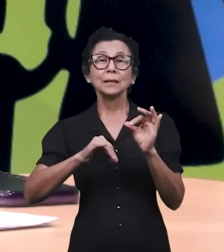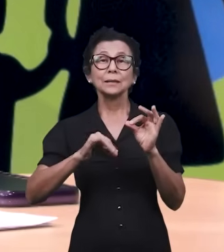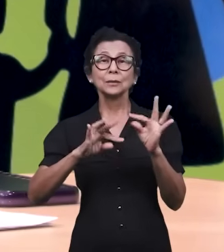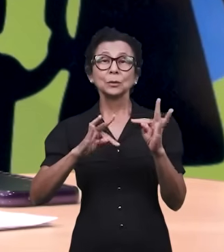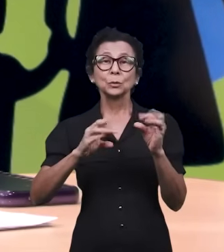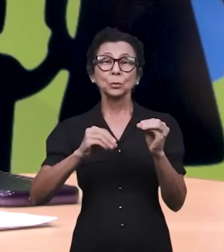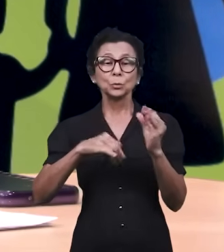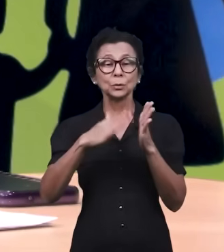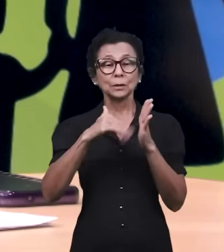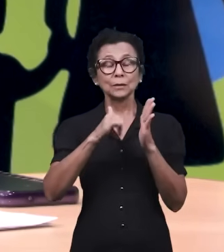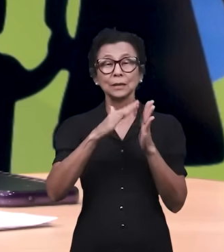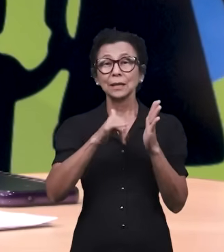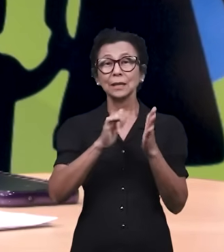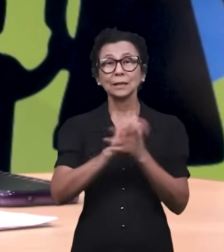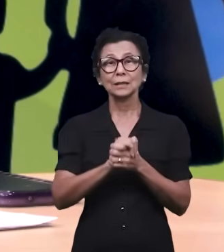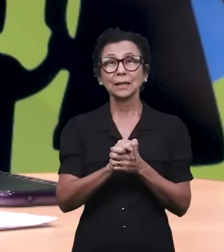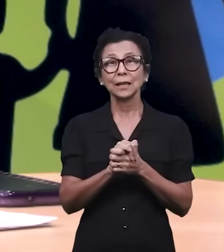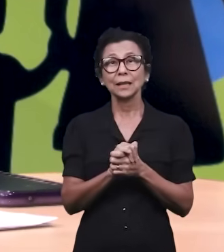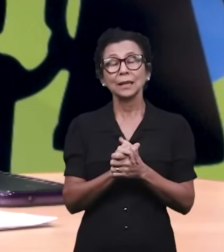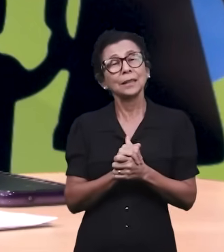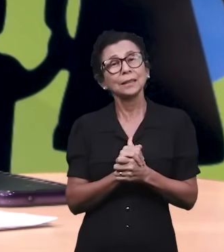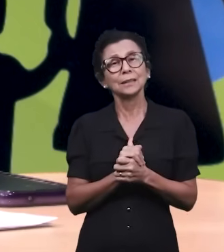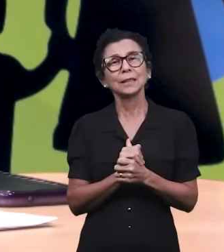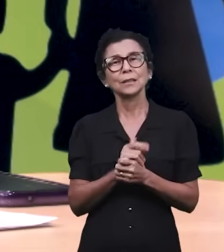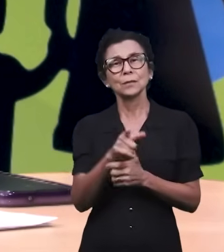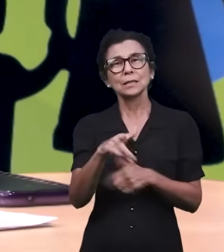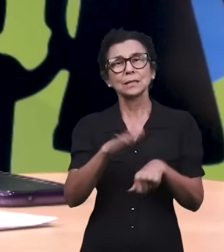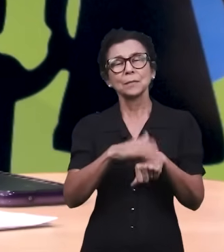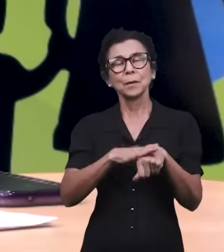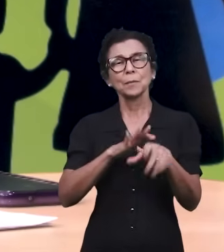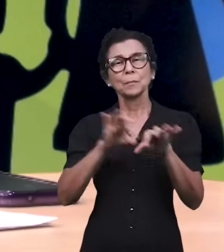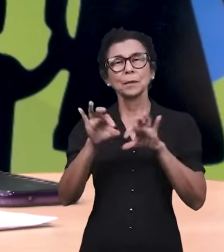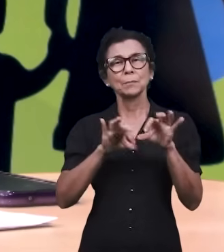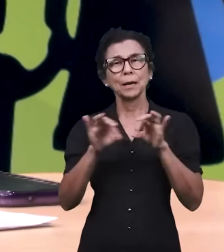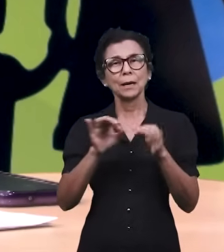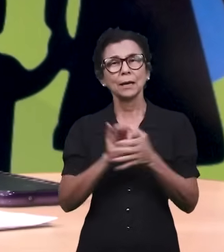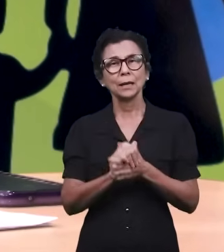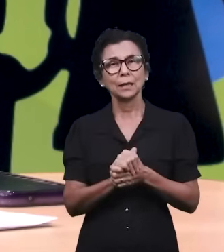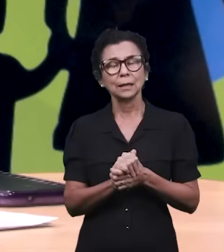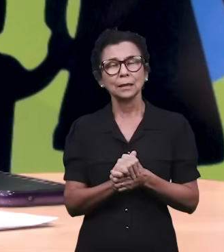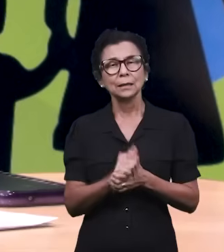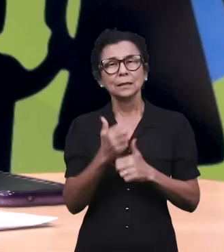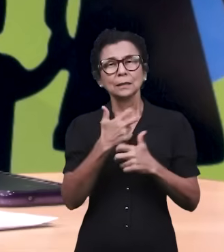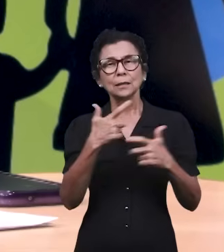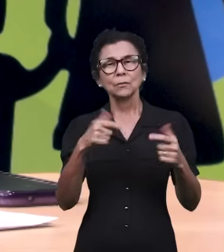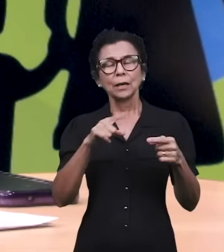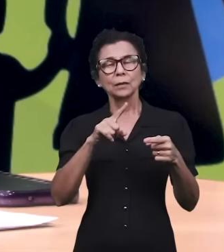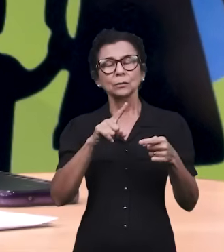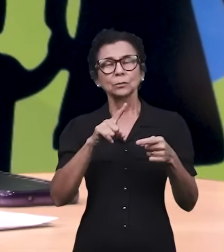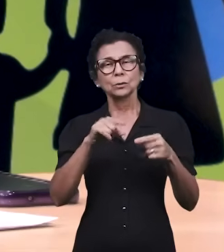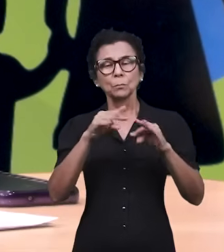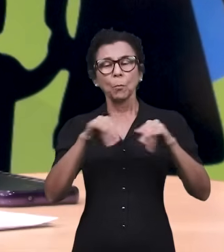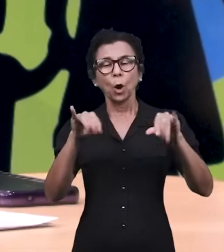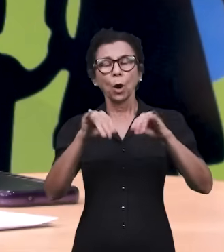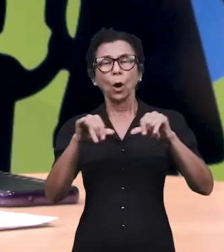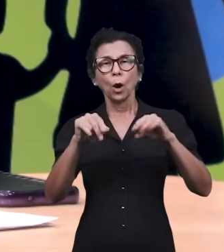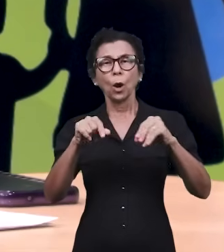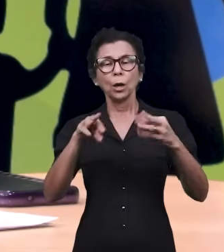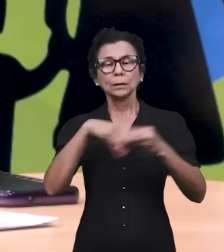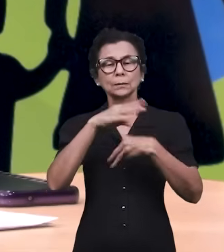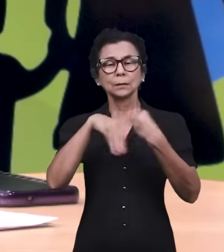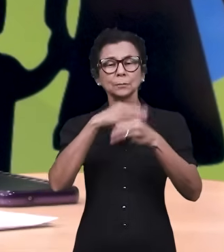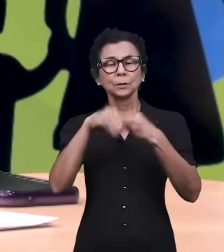Tem um açafrão na cozinha que você faz tinta com seu filho, né? Tem a cúrcuma que você faz tinta com seu filho. Tem o trigo,